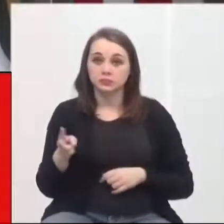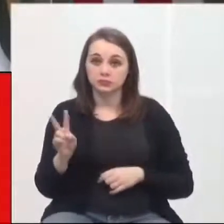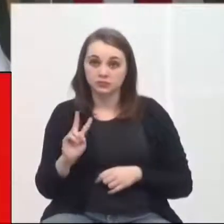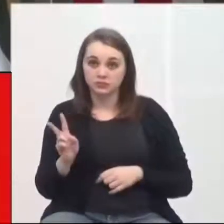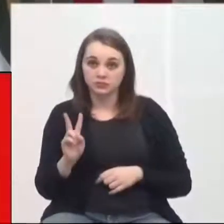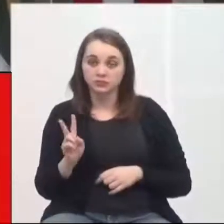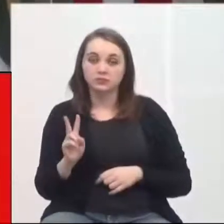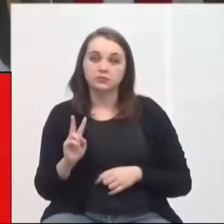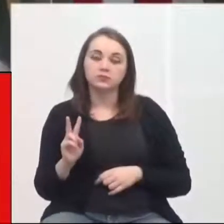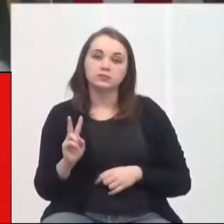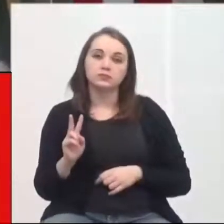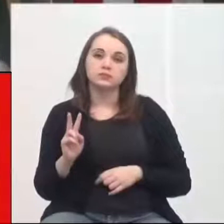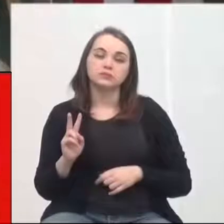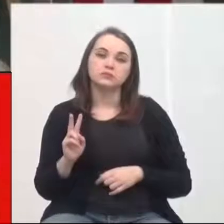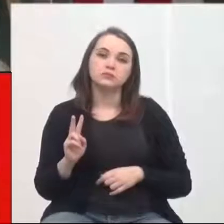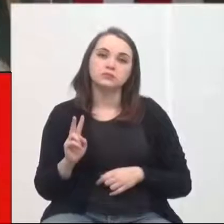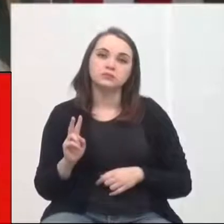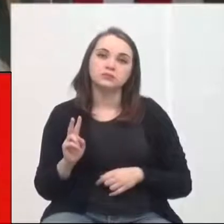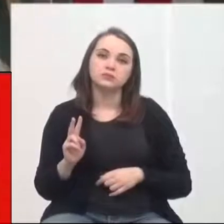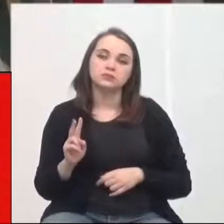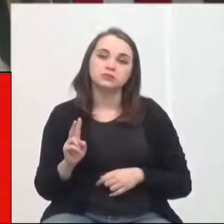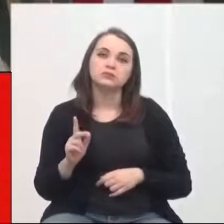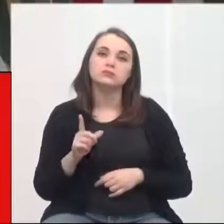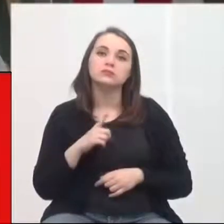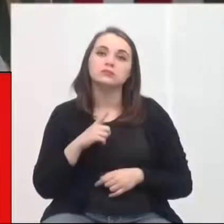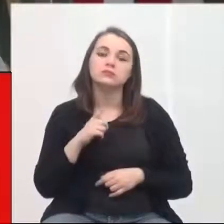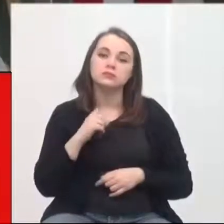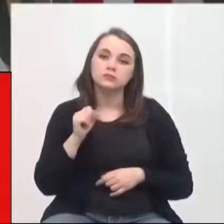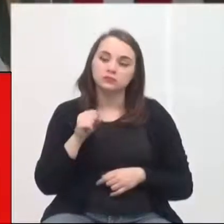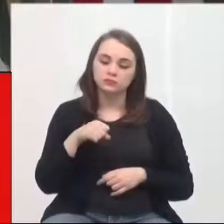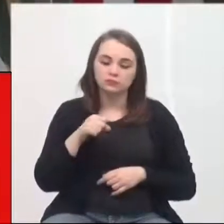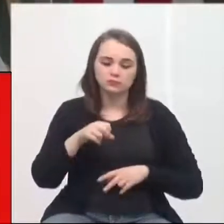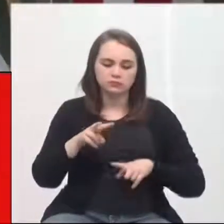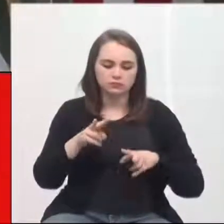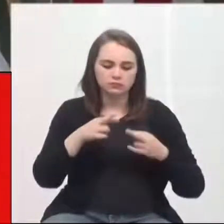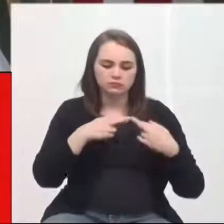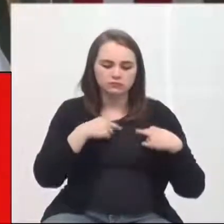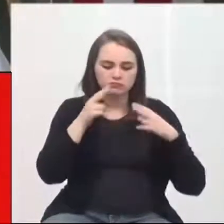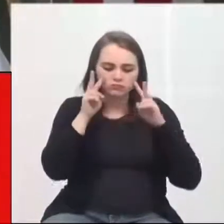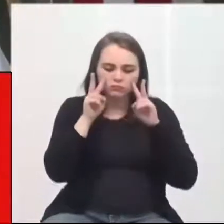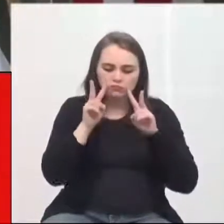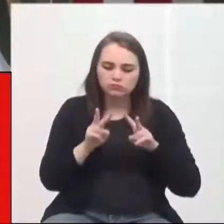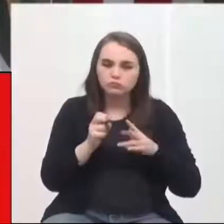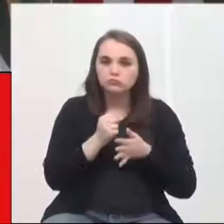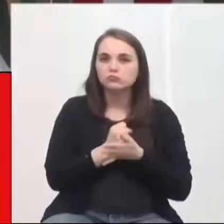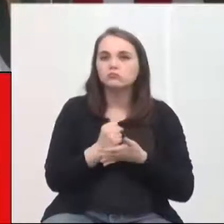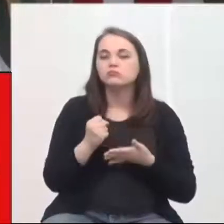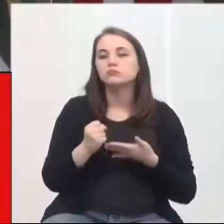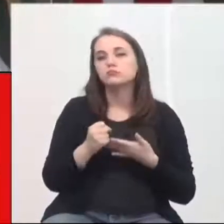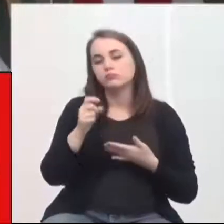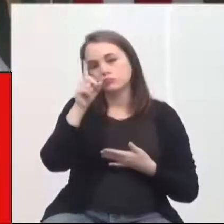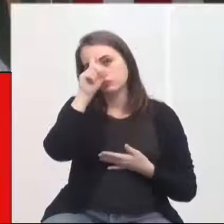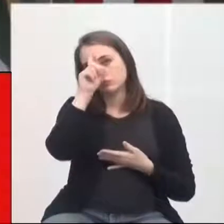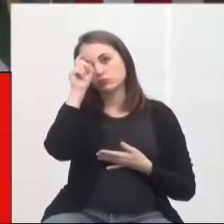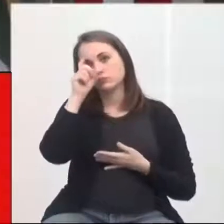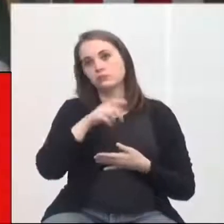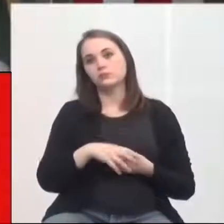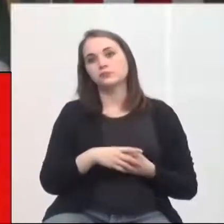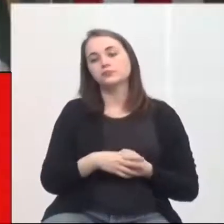vereador presidente Arleu, nós temos que ficar de olho nesses contratos com esses